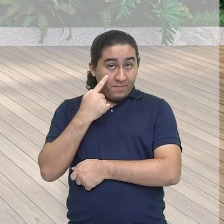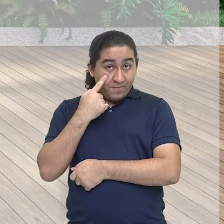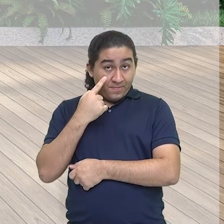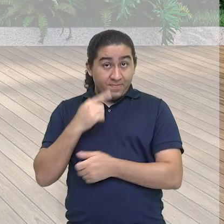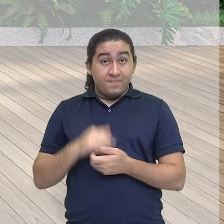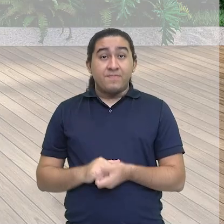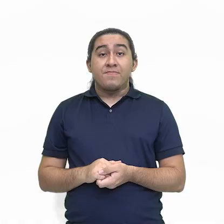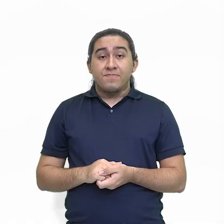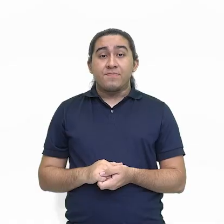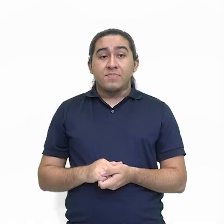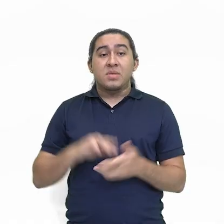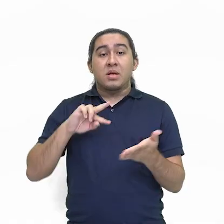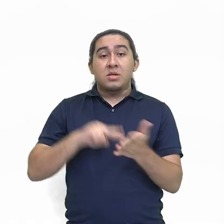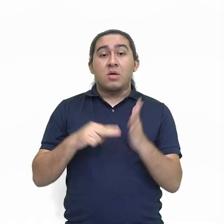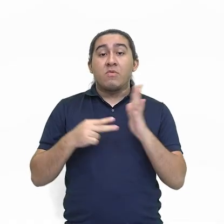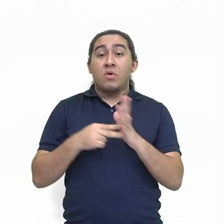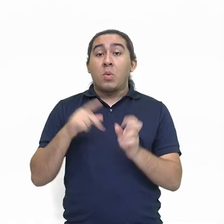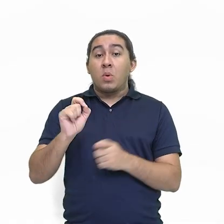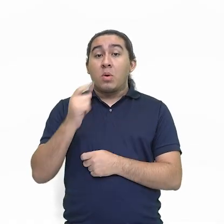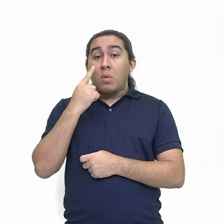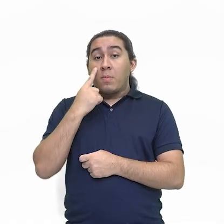Então, significa